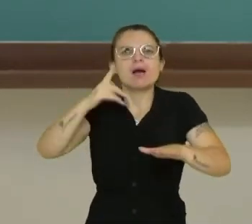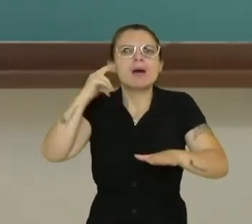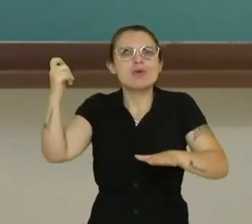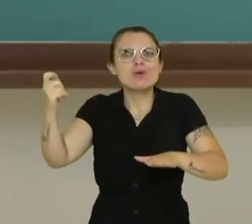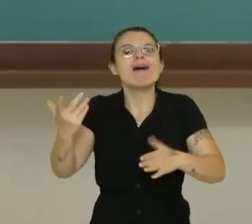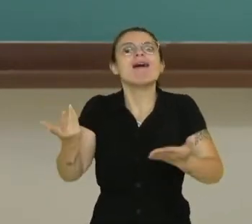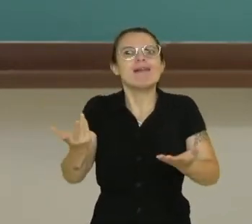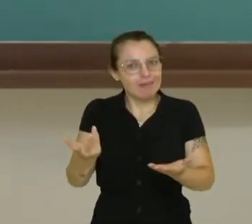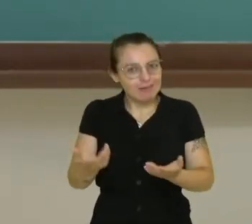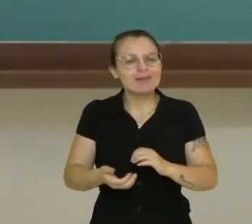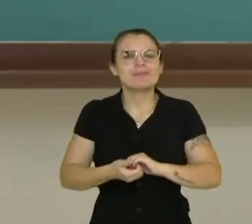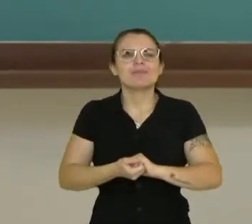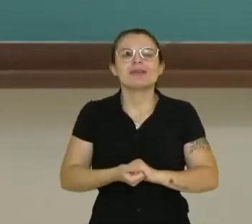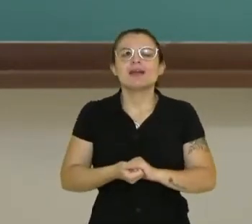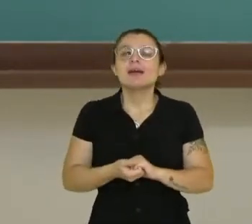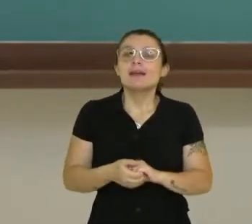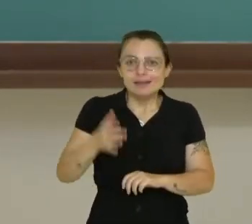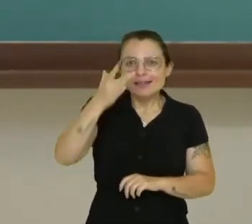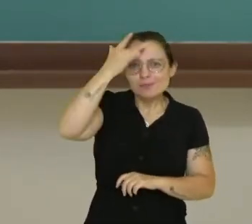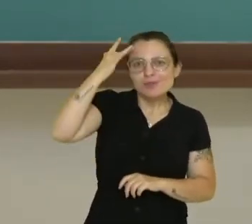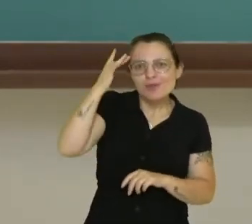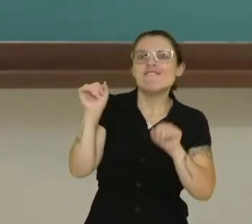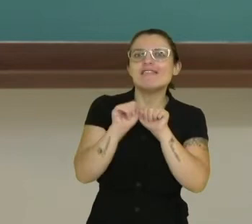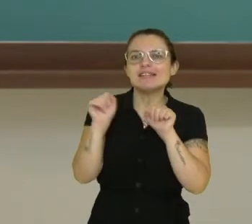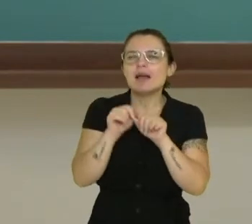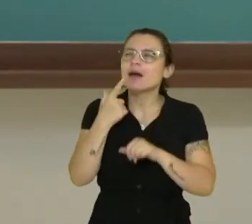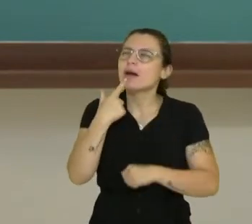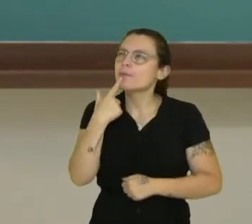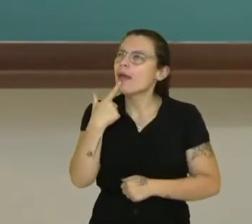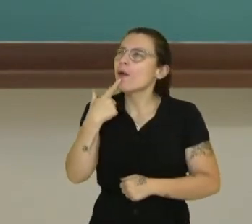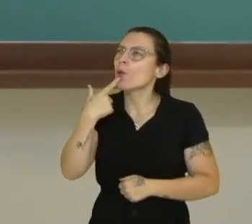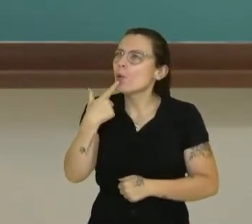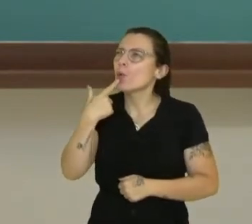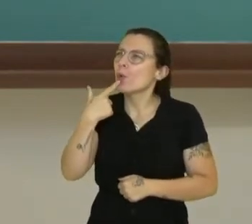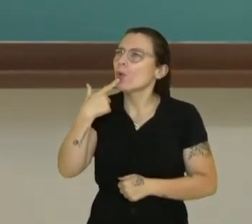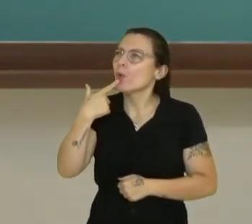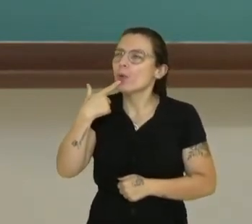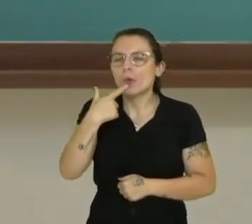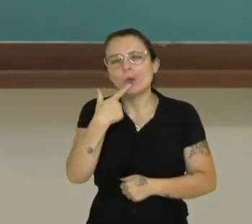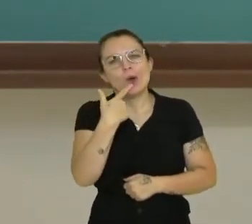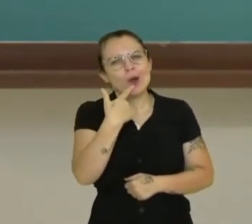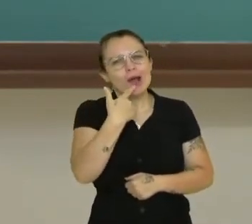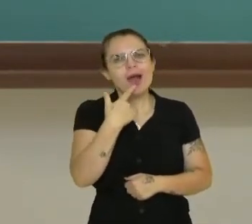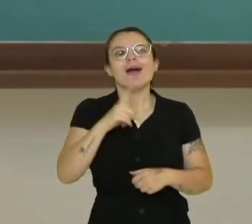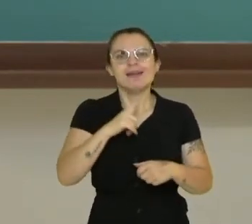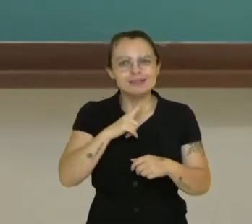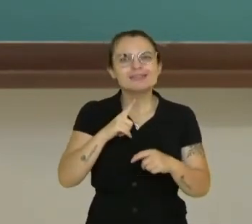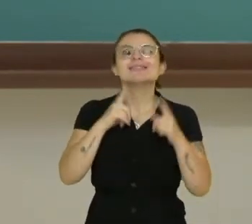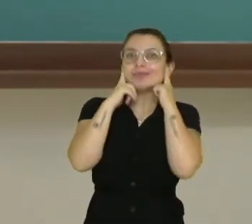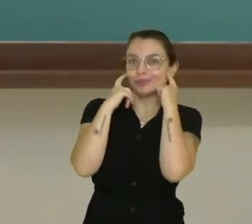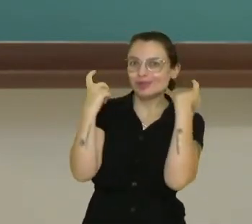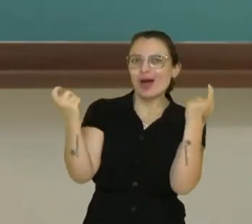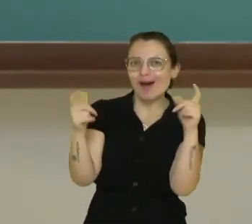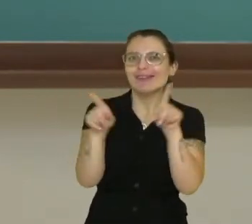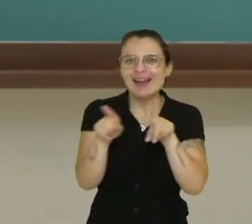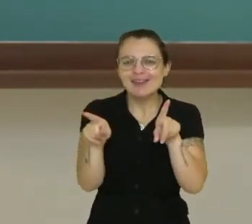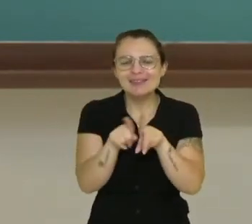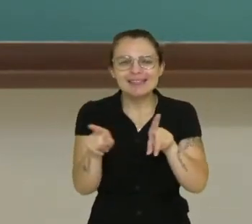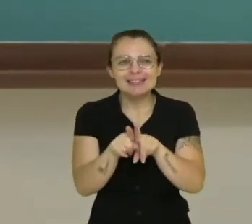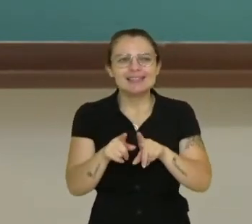este som pela boca ou, muitas vezes, tentando criar uma forma de reproduzir através